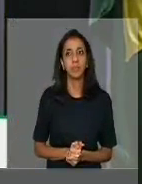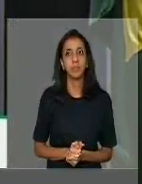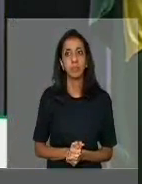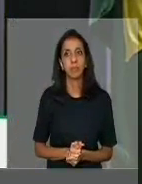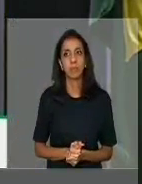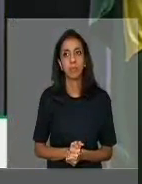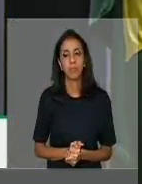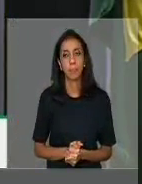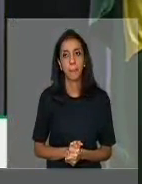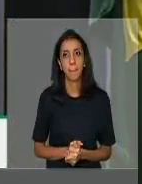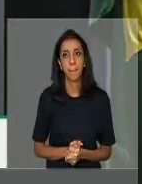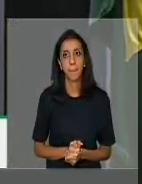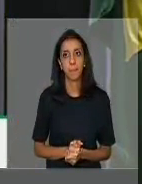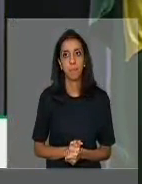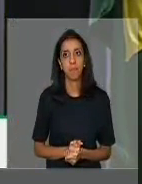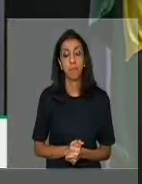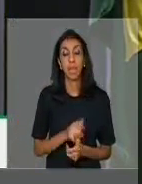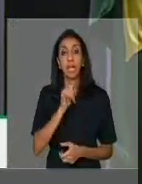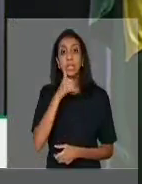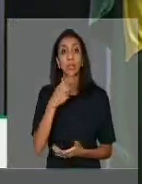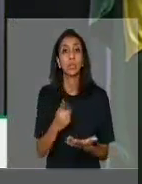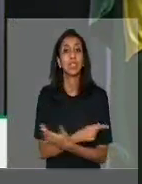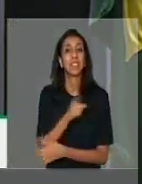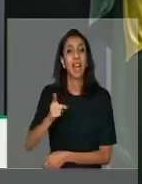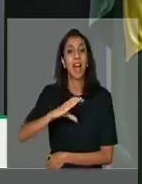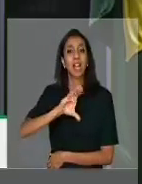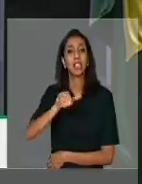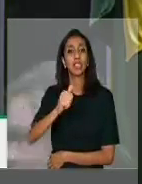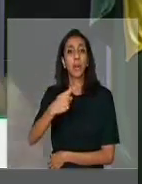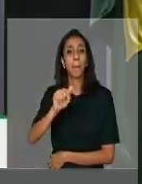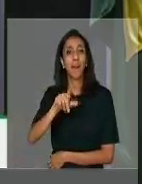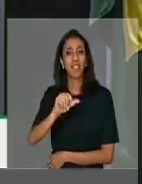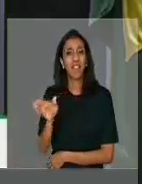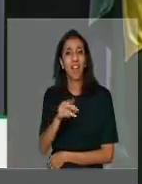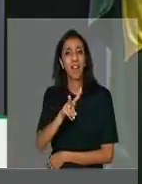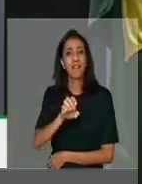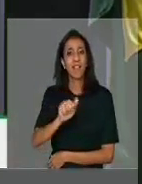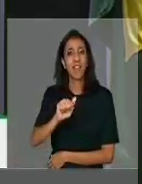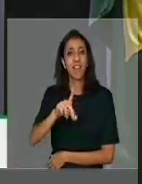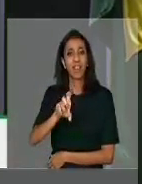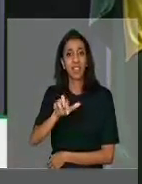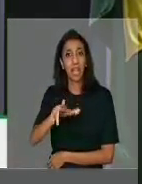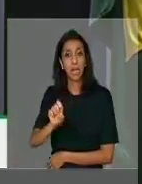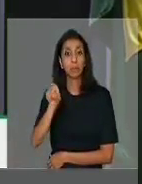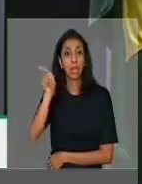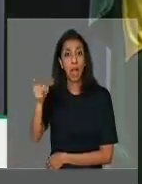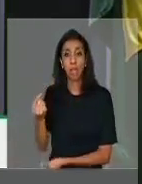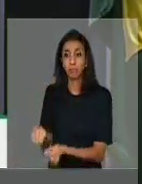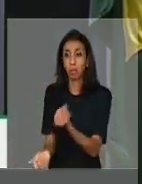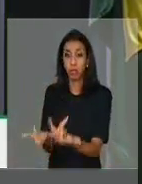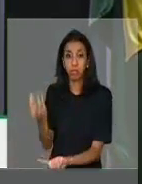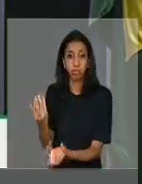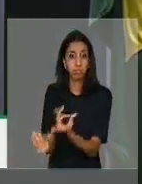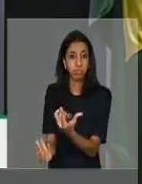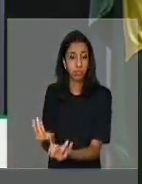acontecendo, infelizmente, o incêndio na Chapada do Veadeiro, e que é uma coisa muito triste,